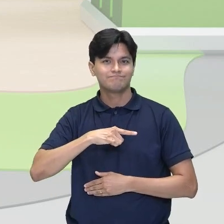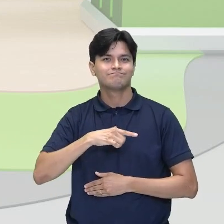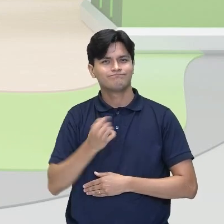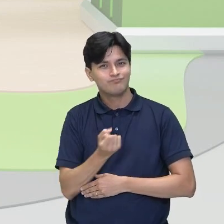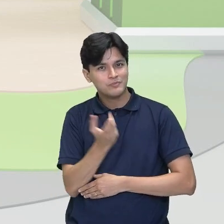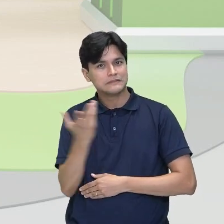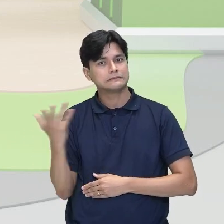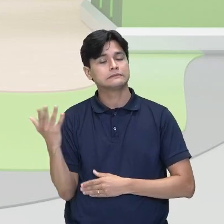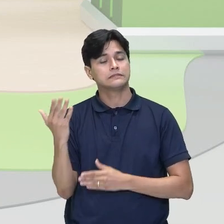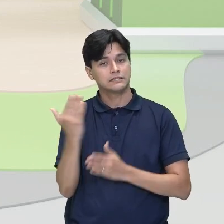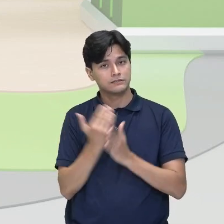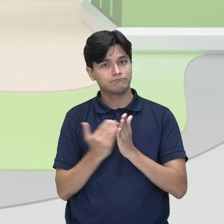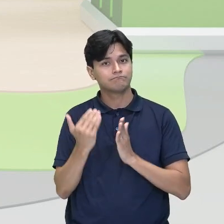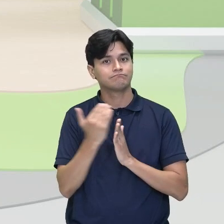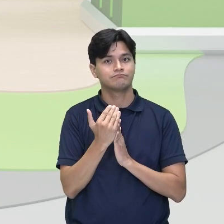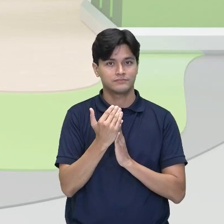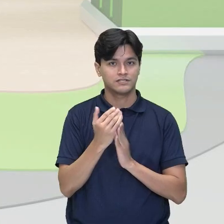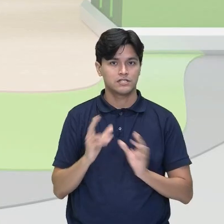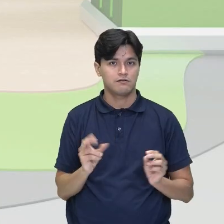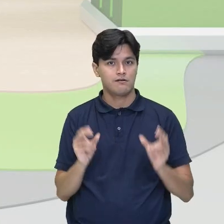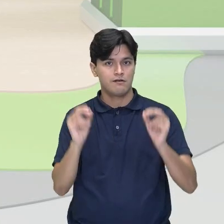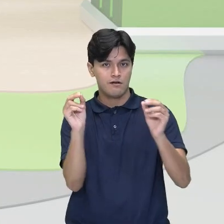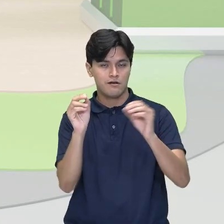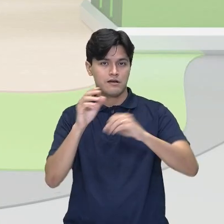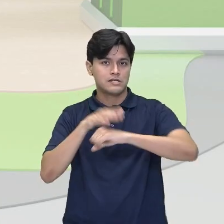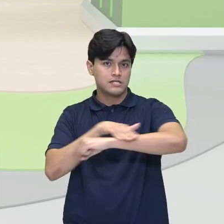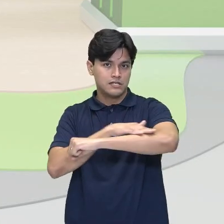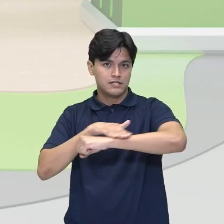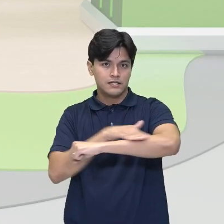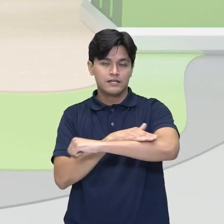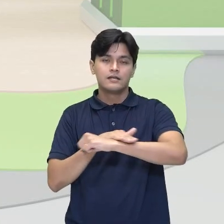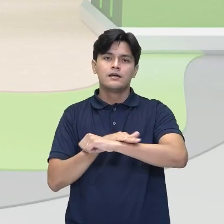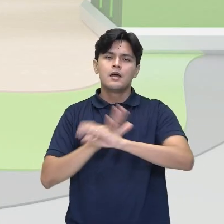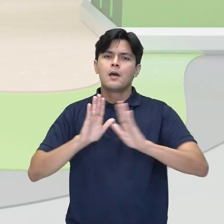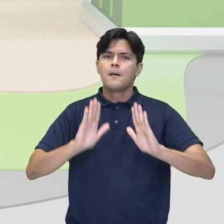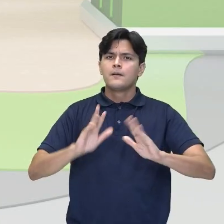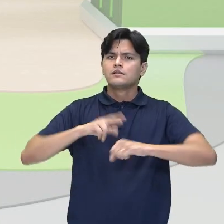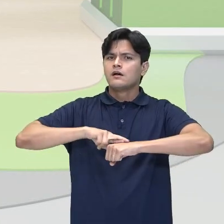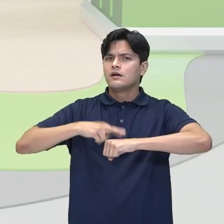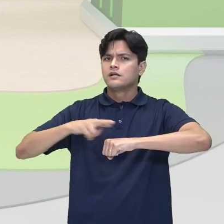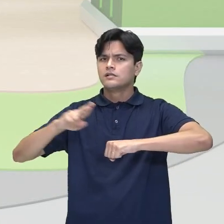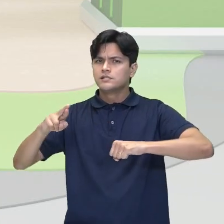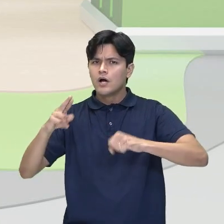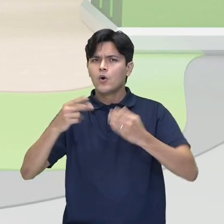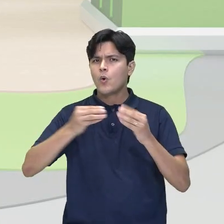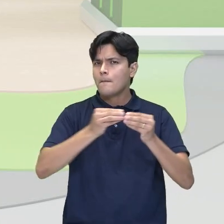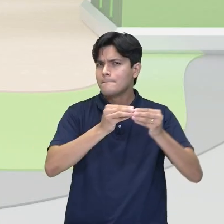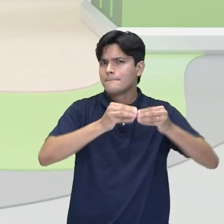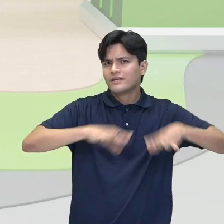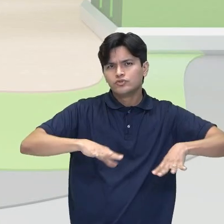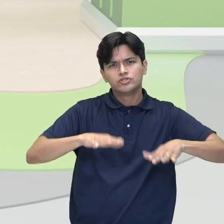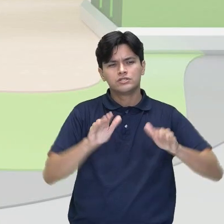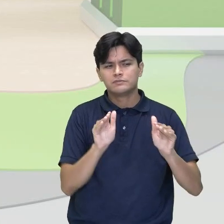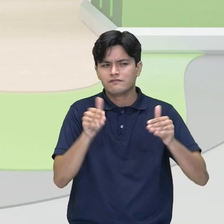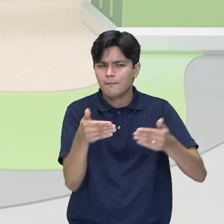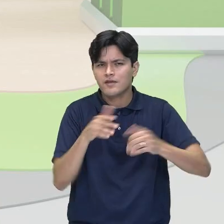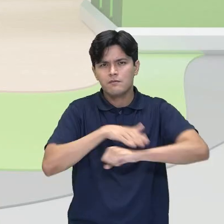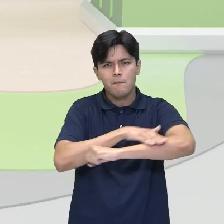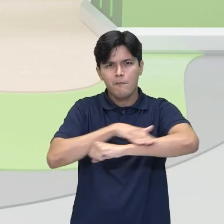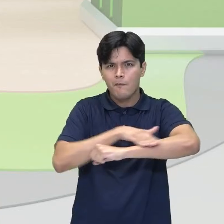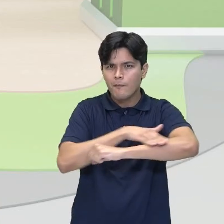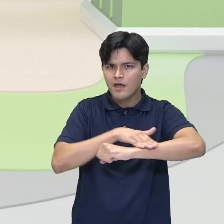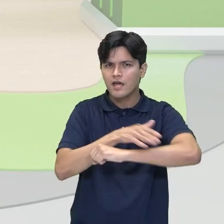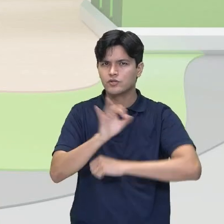ela não danifica somente a nossa pele, ela danifica também até os nossos olhos.